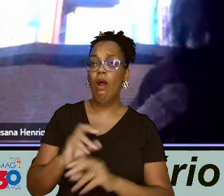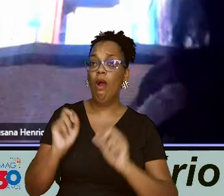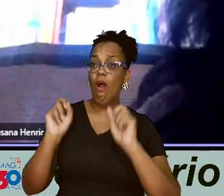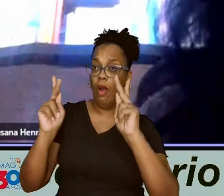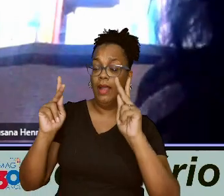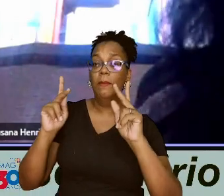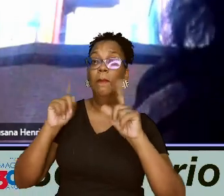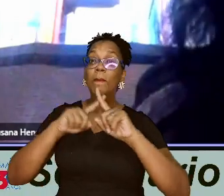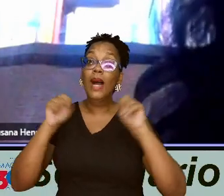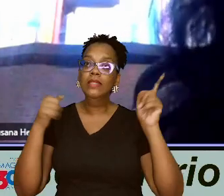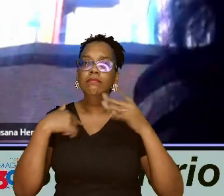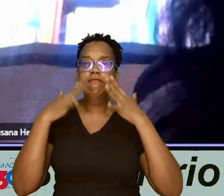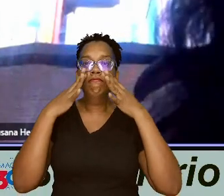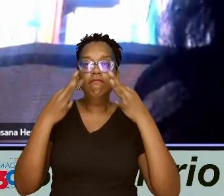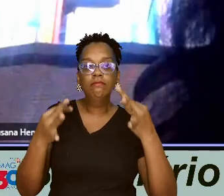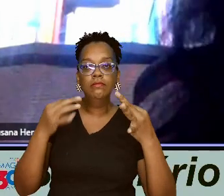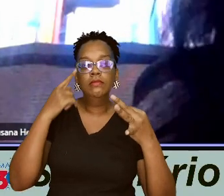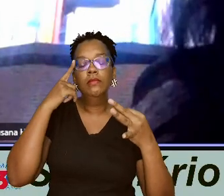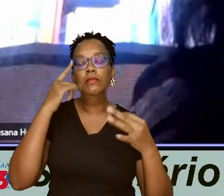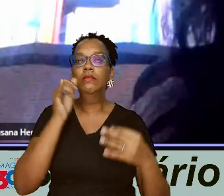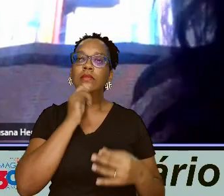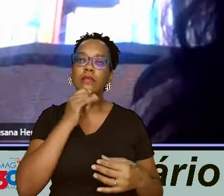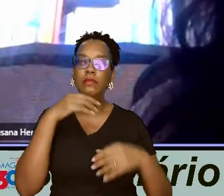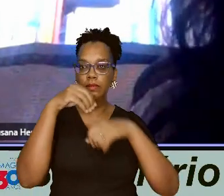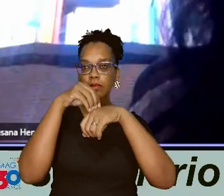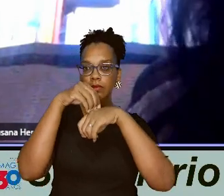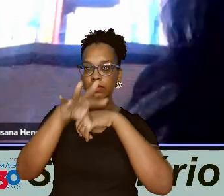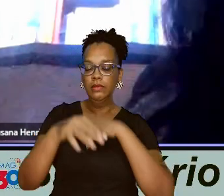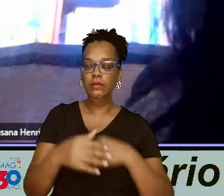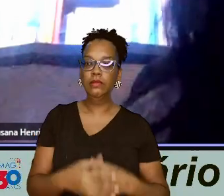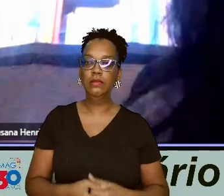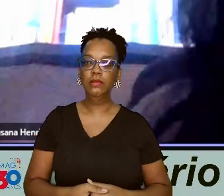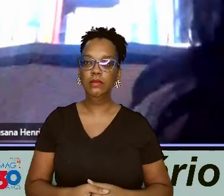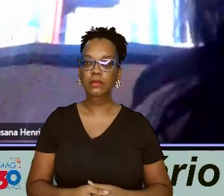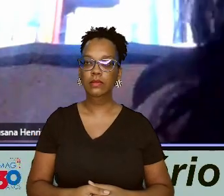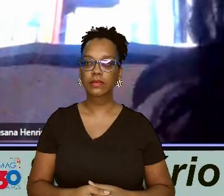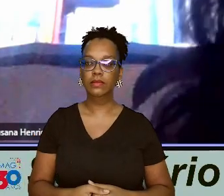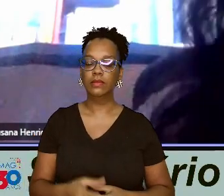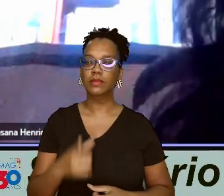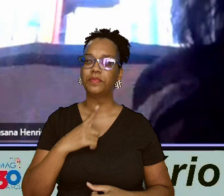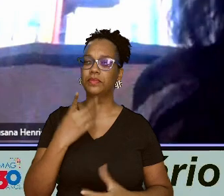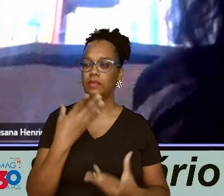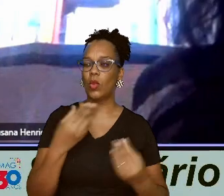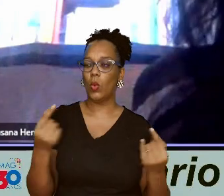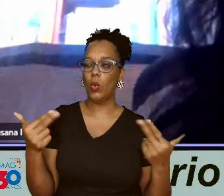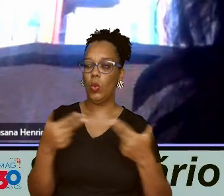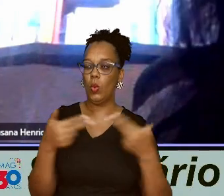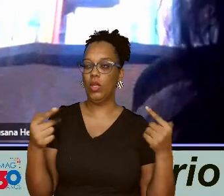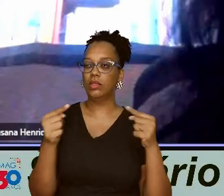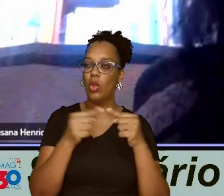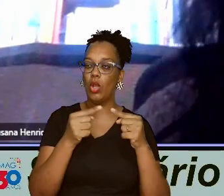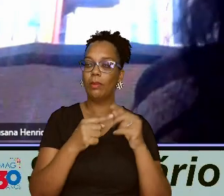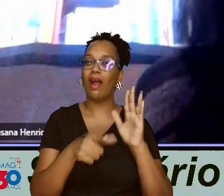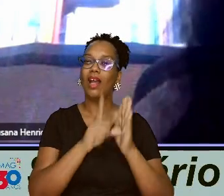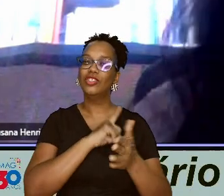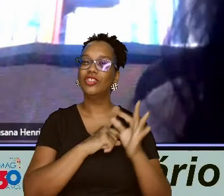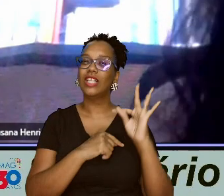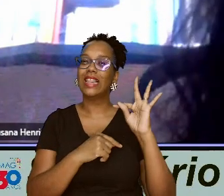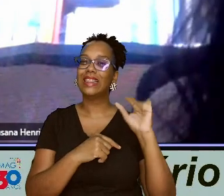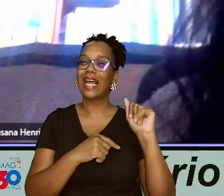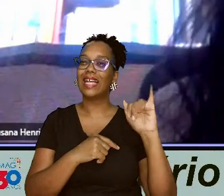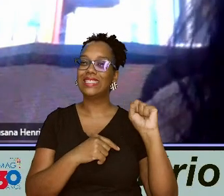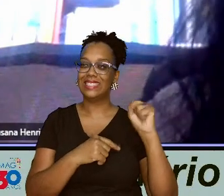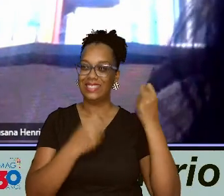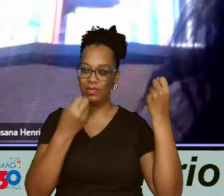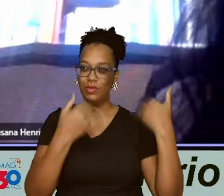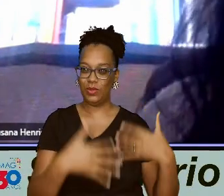que me chamaram a atenção, assim, que eu queria compartilhar. Tem muita coisa a ver com o que a desembargadora Thaís já falou,